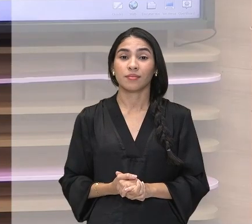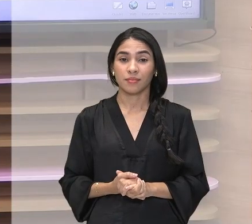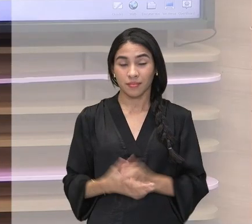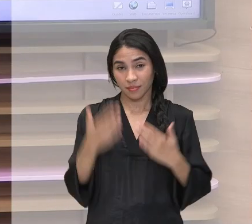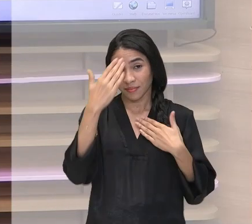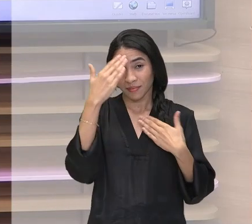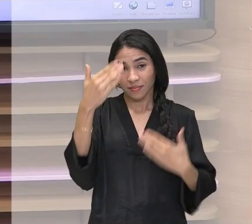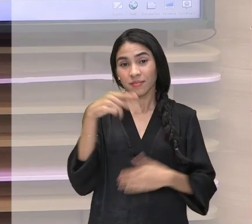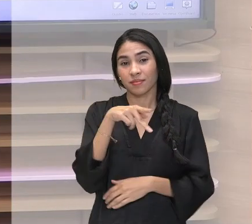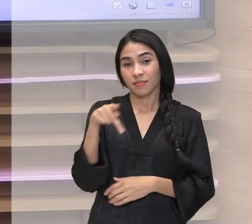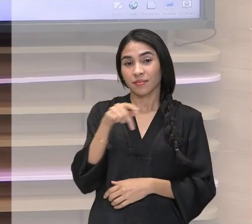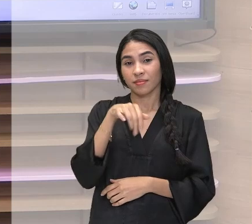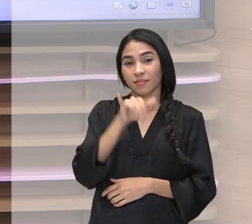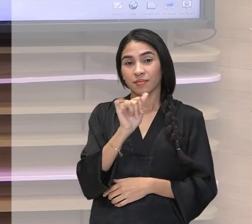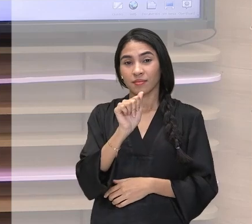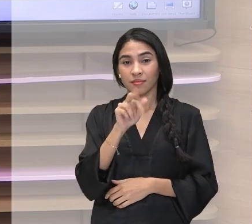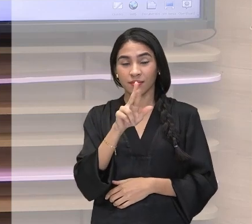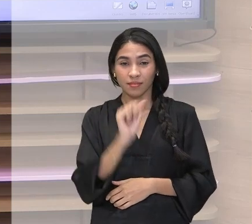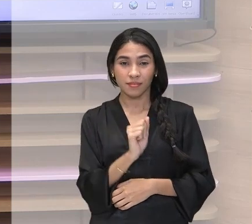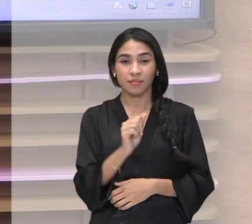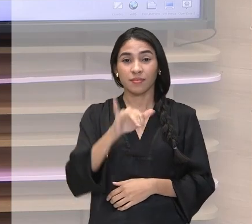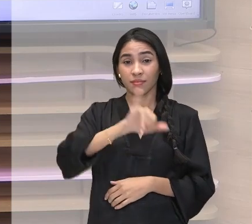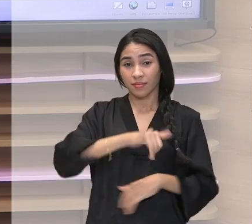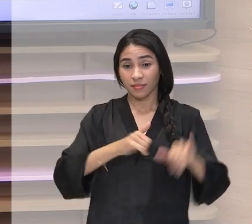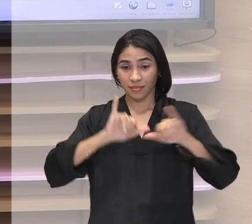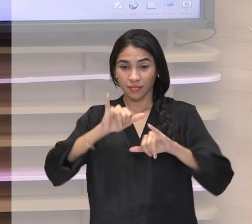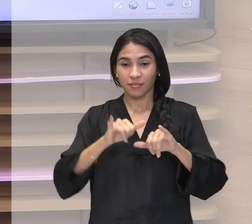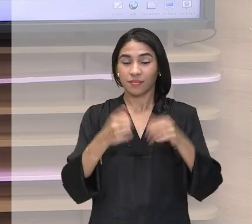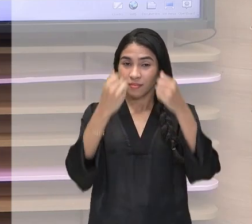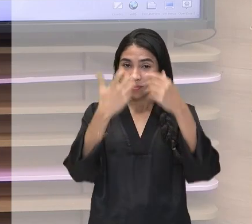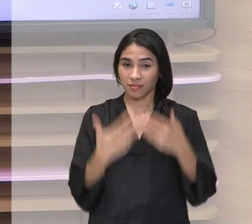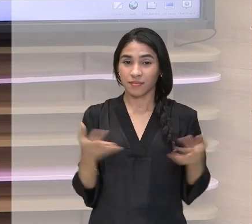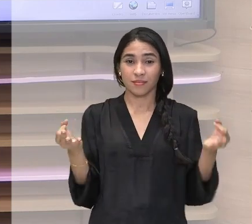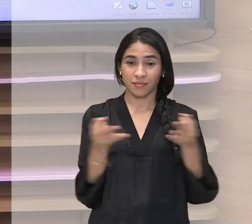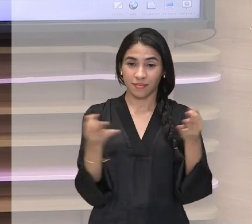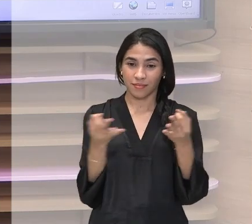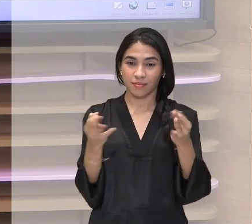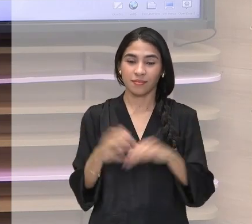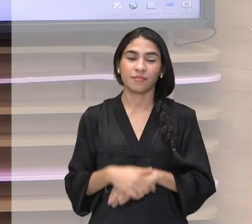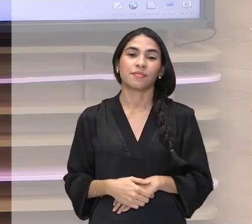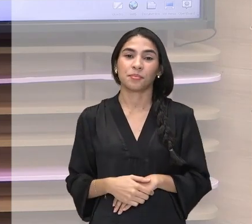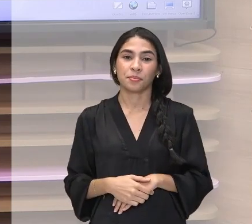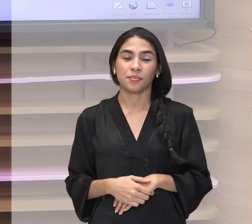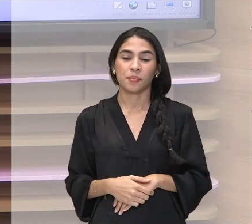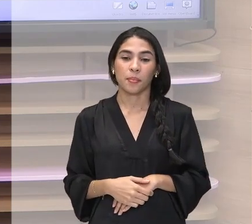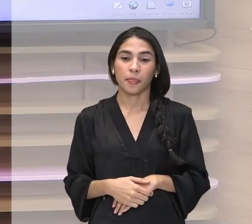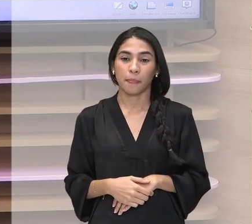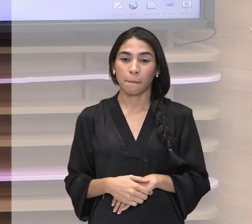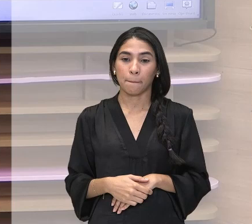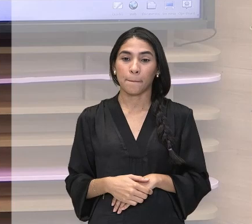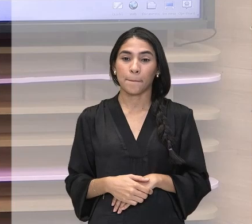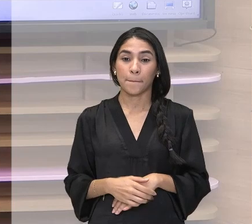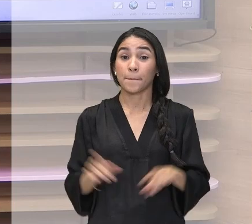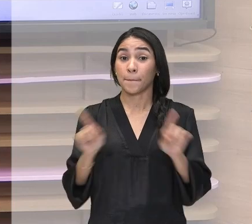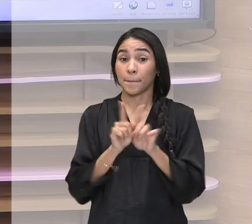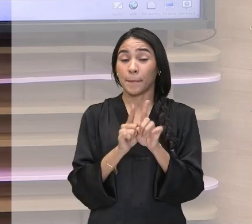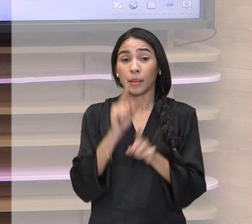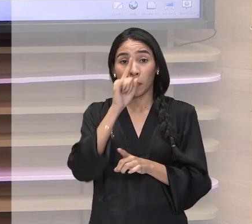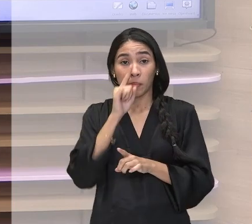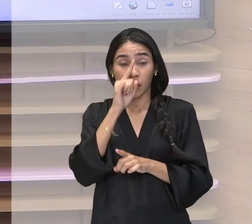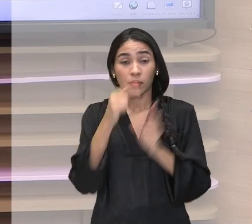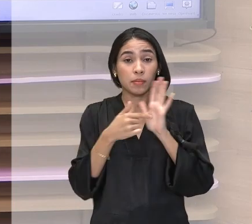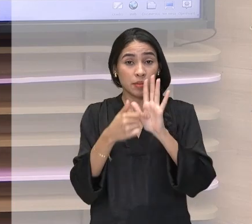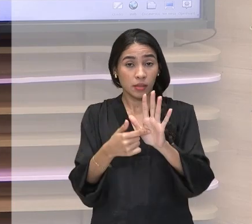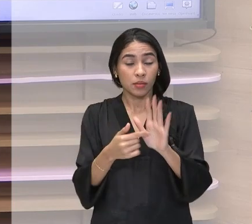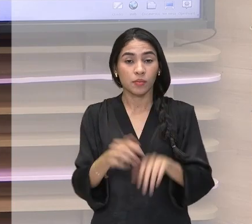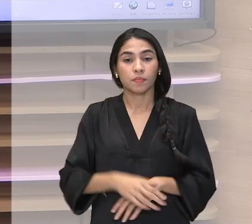Obrigada aí, professora Yara de Química, pela brilhante explicação aqui que trouxe pra gente, além dos riscos que ela apresentou,